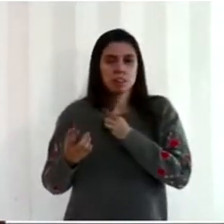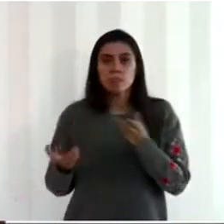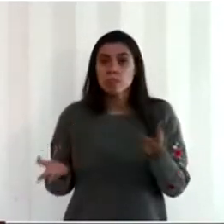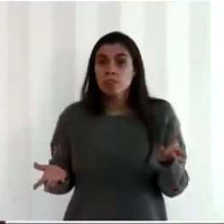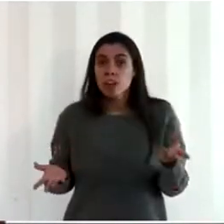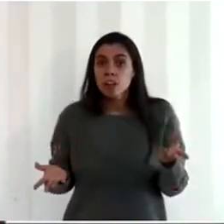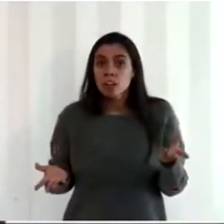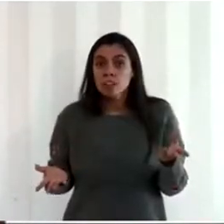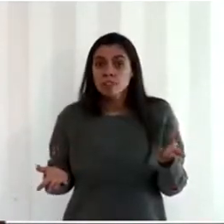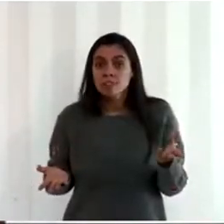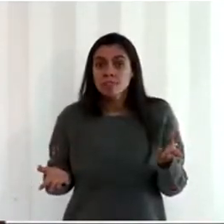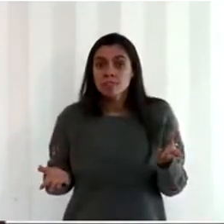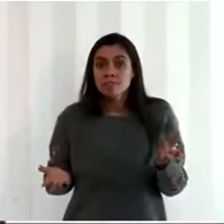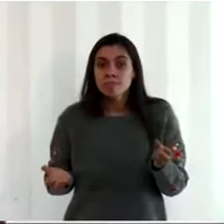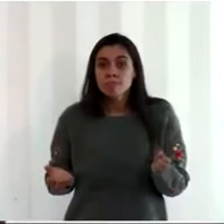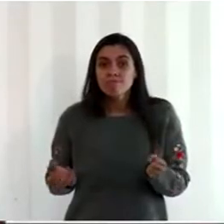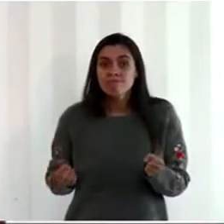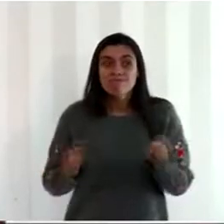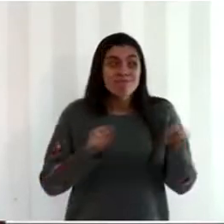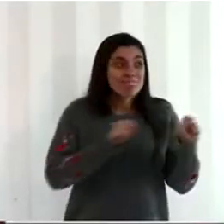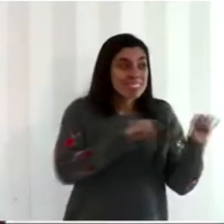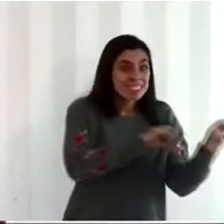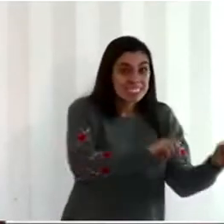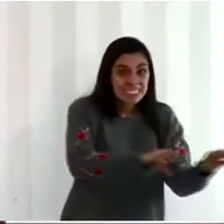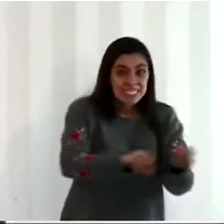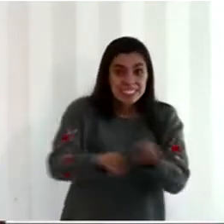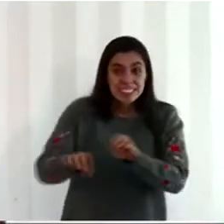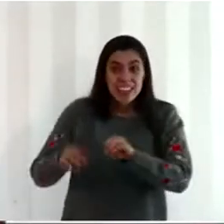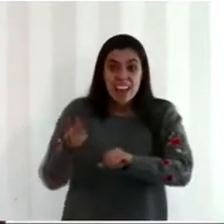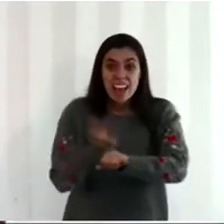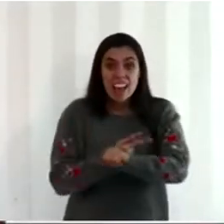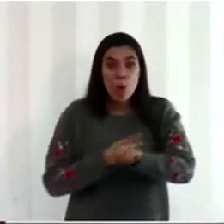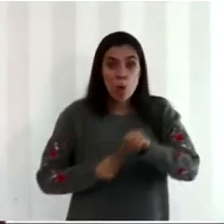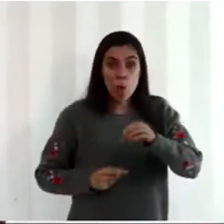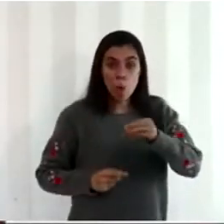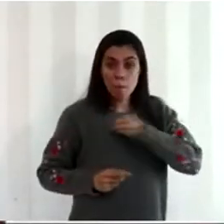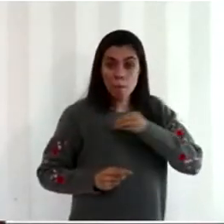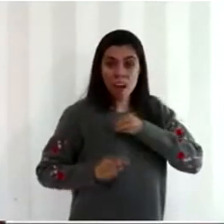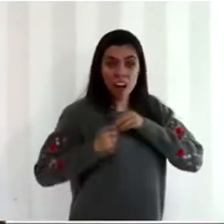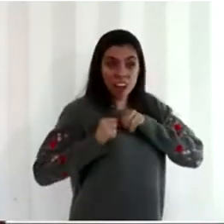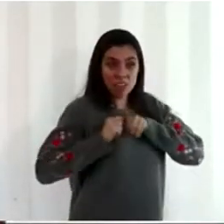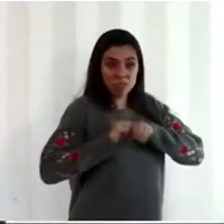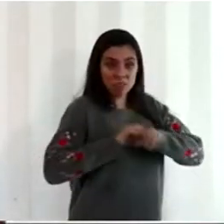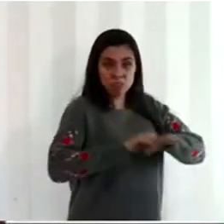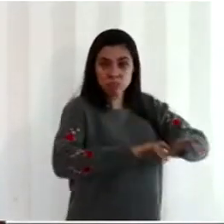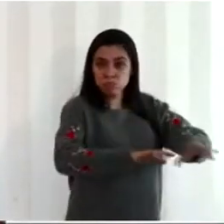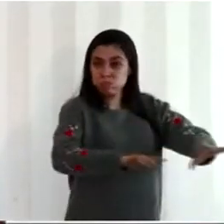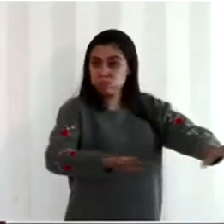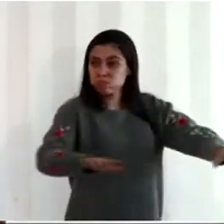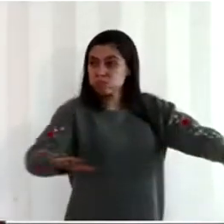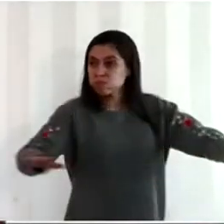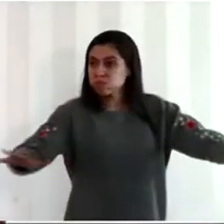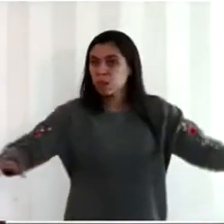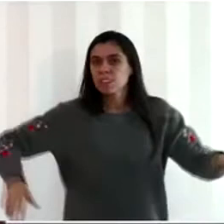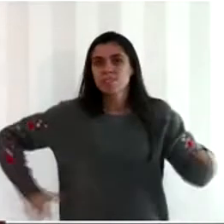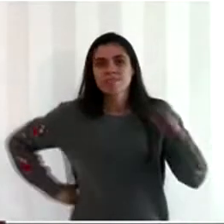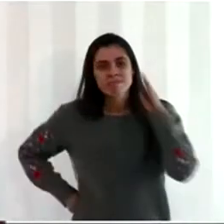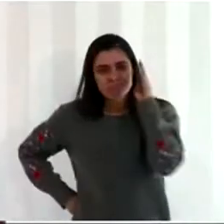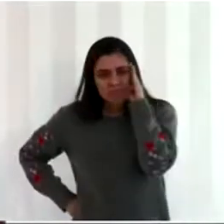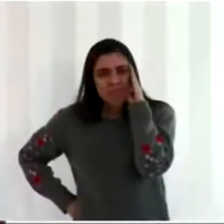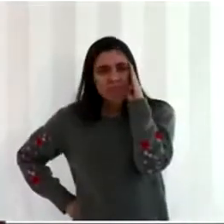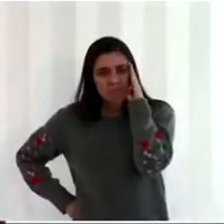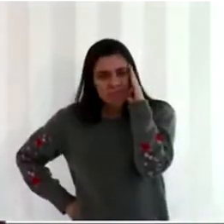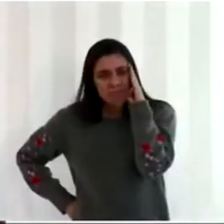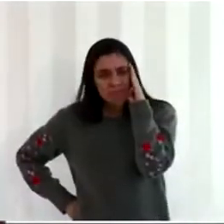tocassem tornar-se-ia imundo também. O que isso tem a ver comigo e com você? Isso é uma questão até difícil